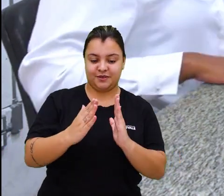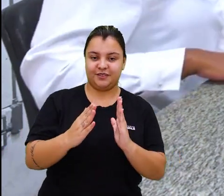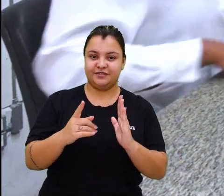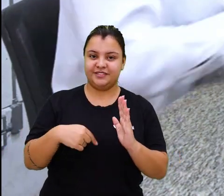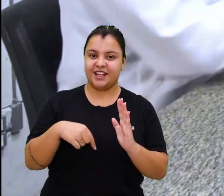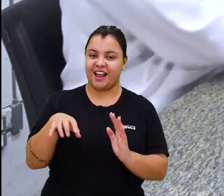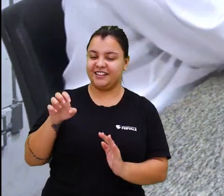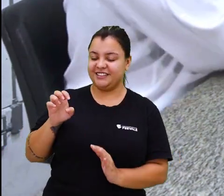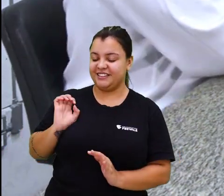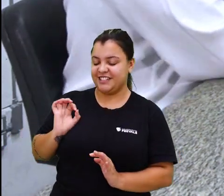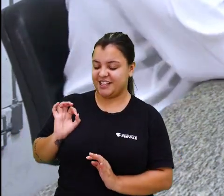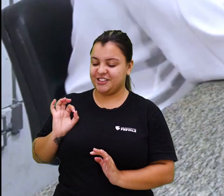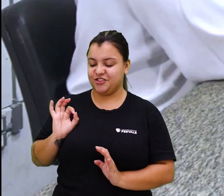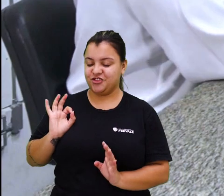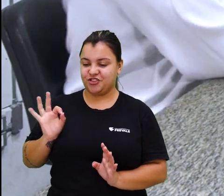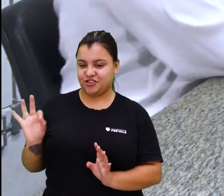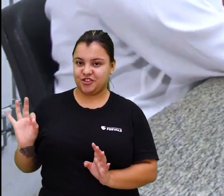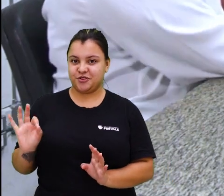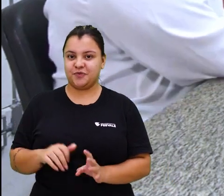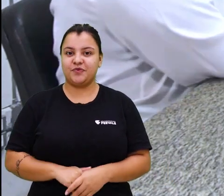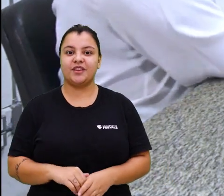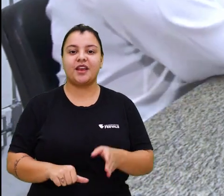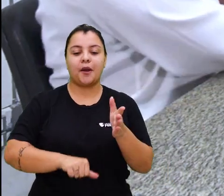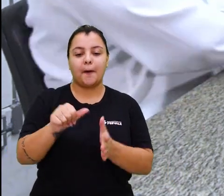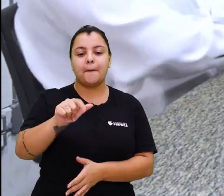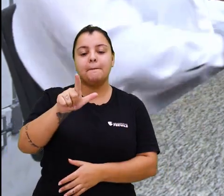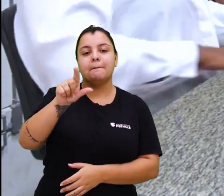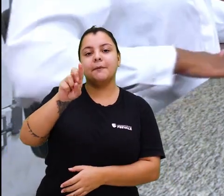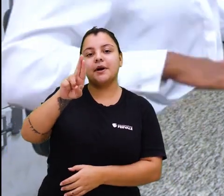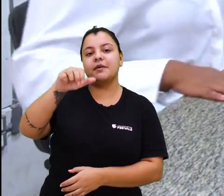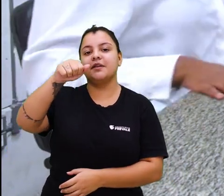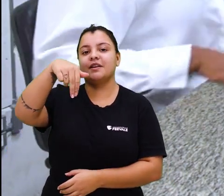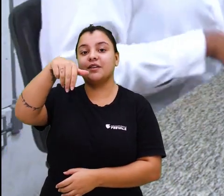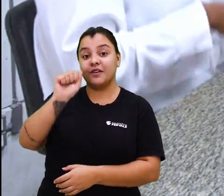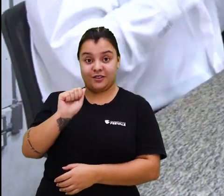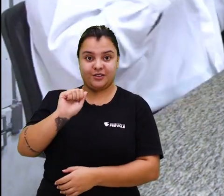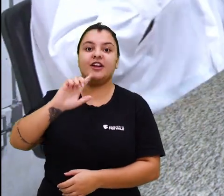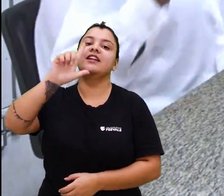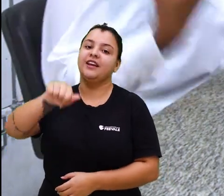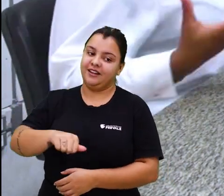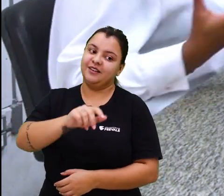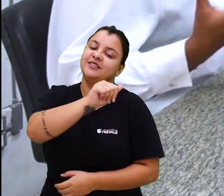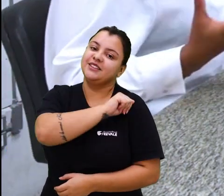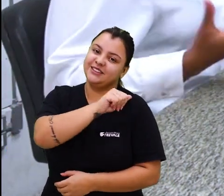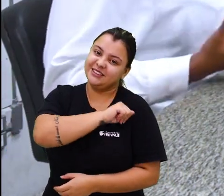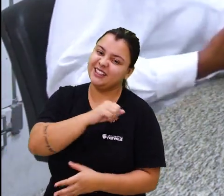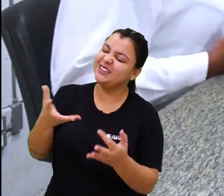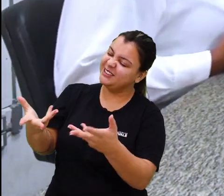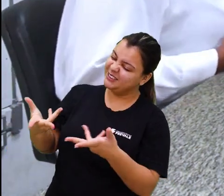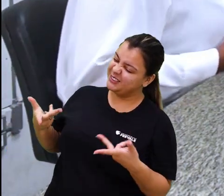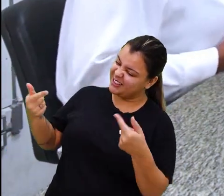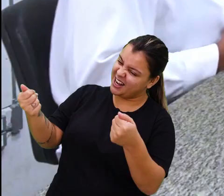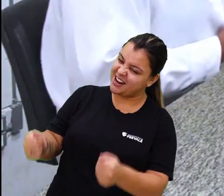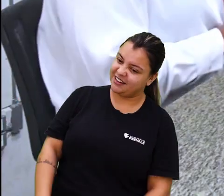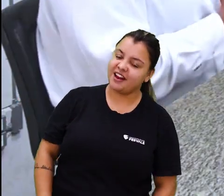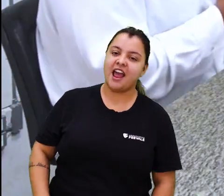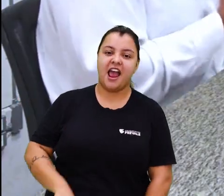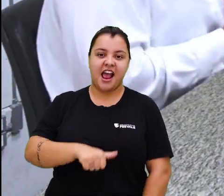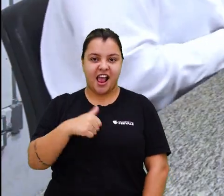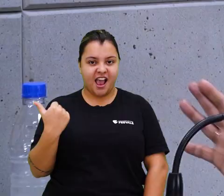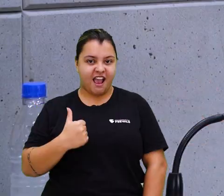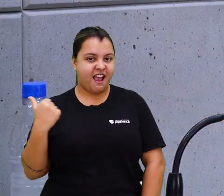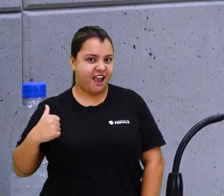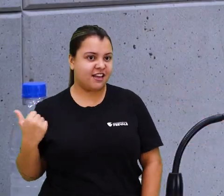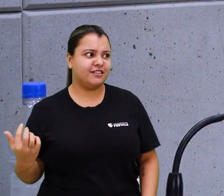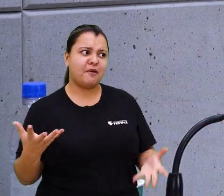chique primeiro bloco com Luana e o próximo bloco vão ser com Teus alunos maravilhosos que eu t ansiosa